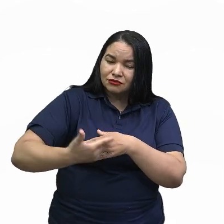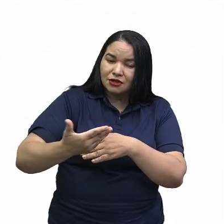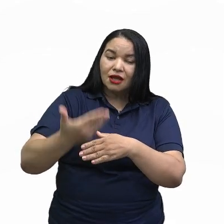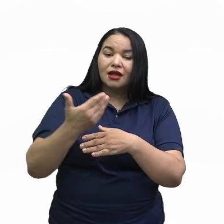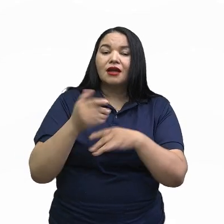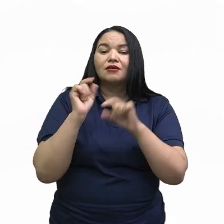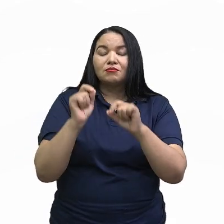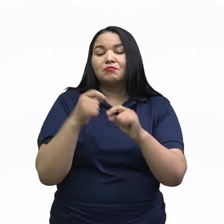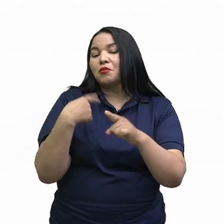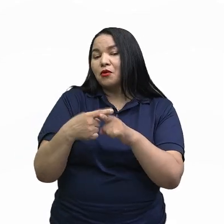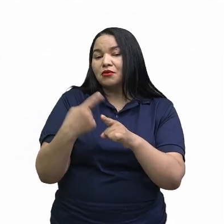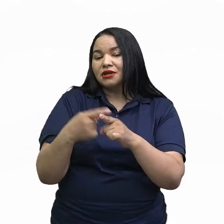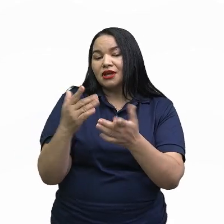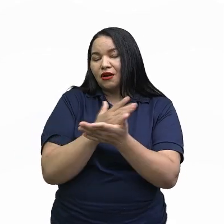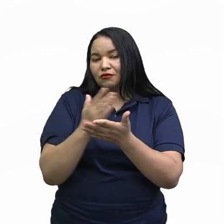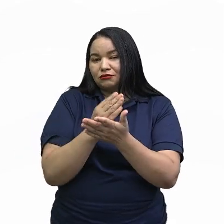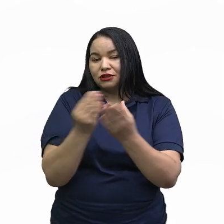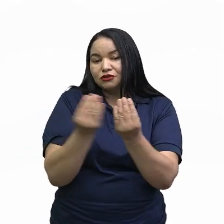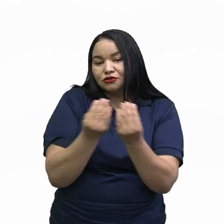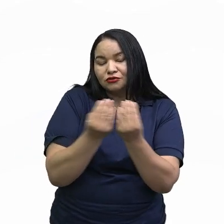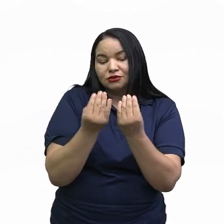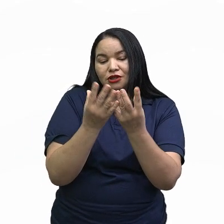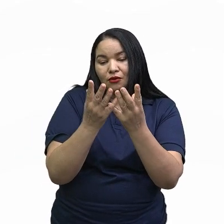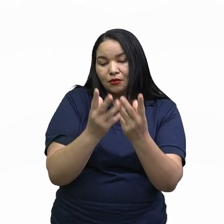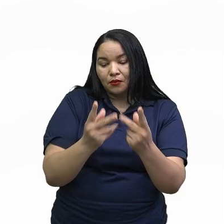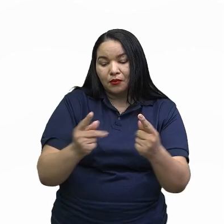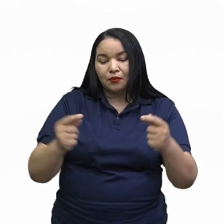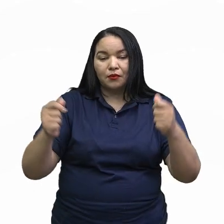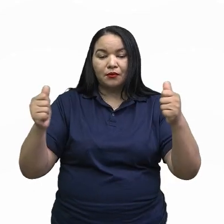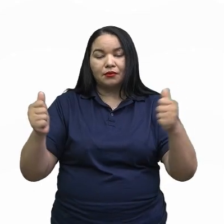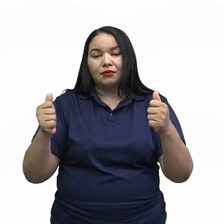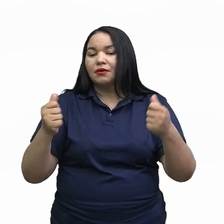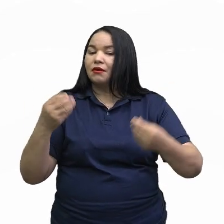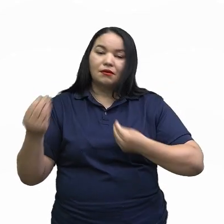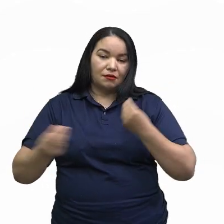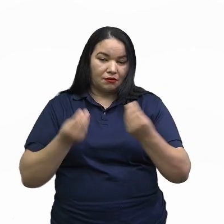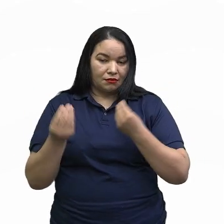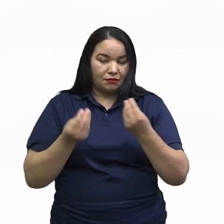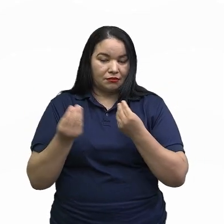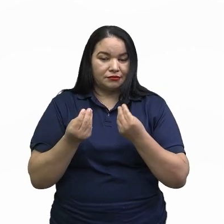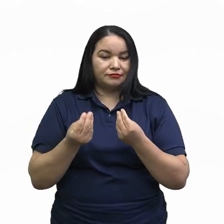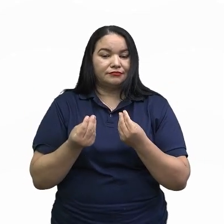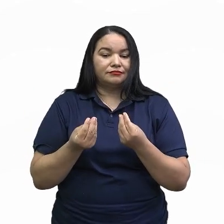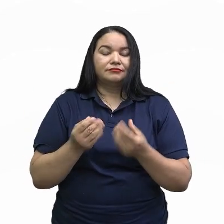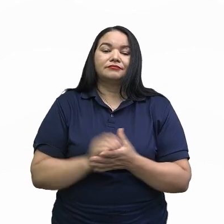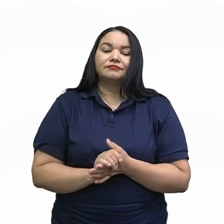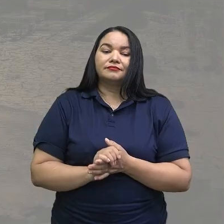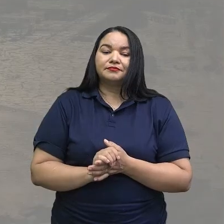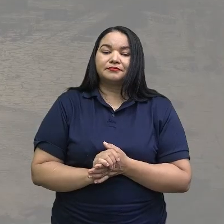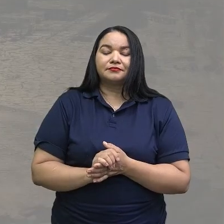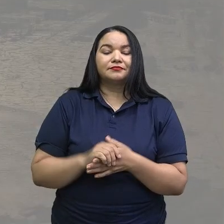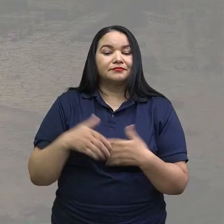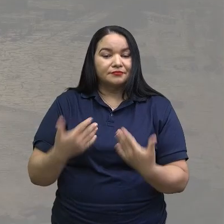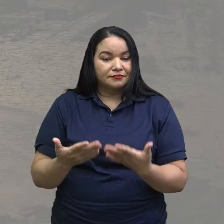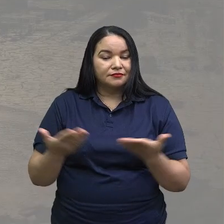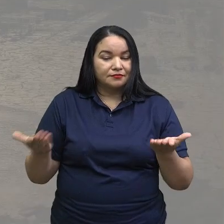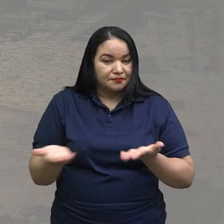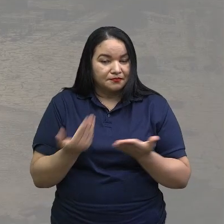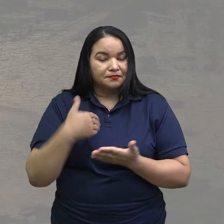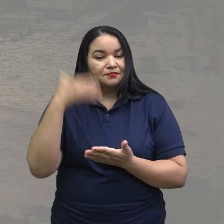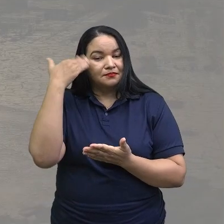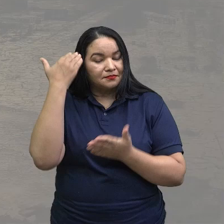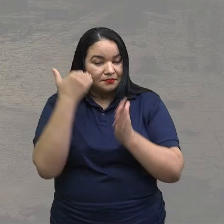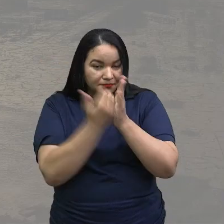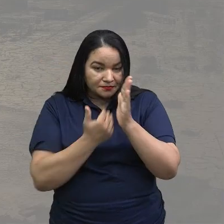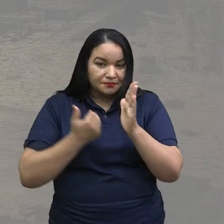que alguns materiais desaparecem com o tempo, tá, gente? E aí, a gente vai entender um